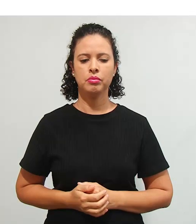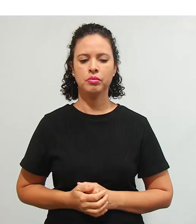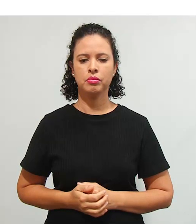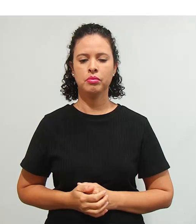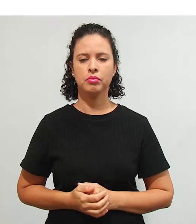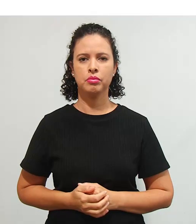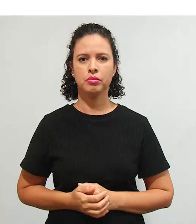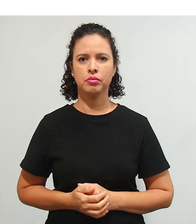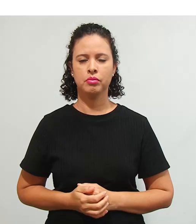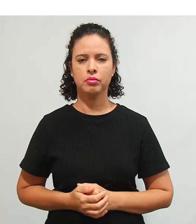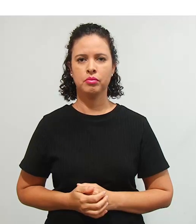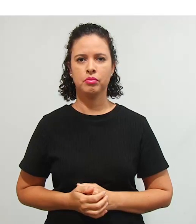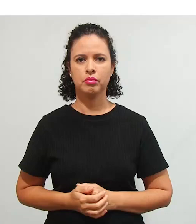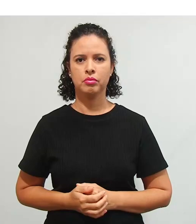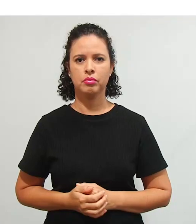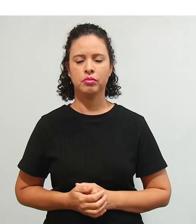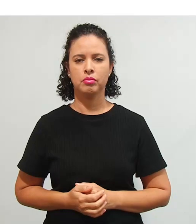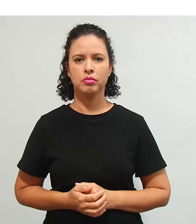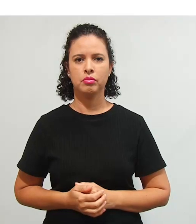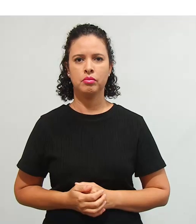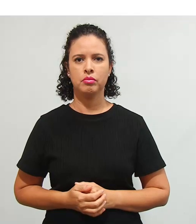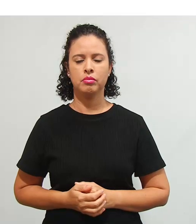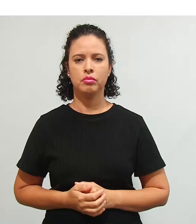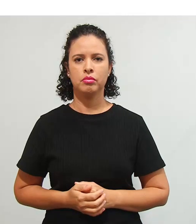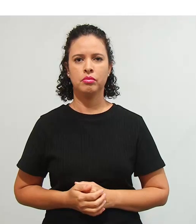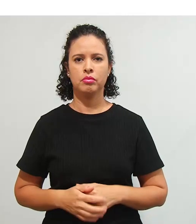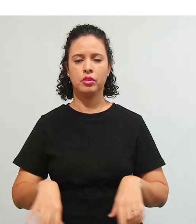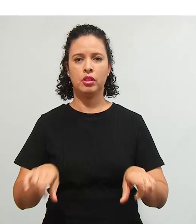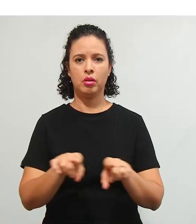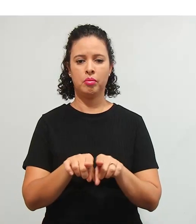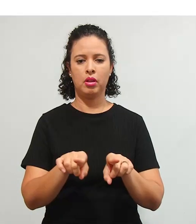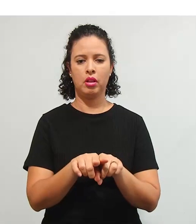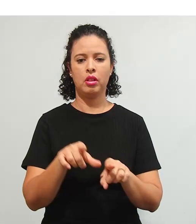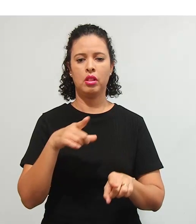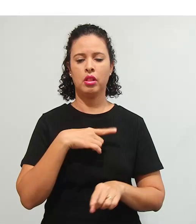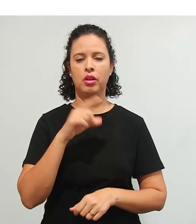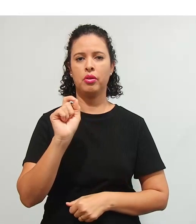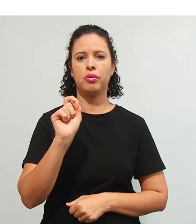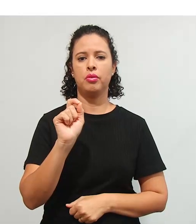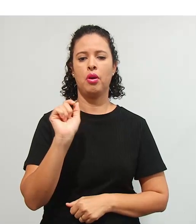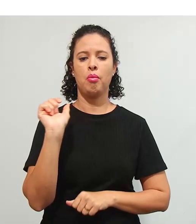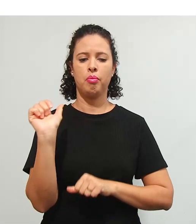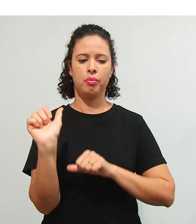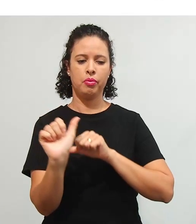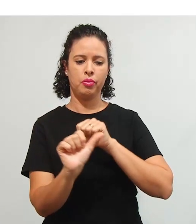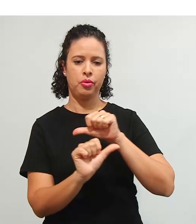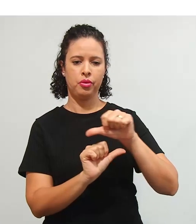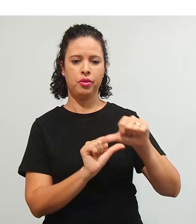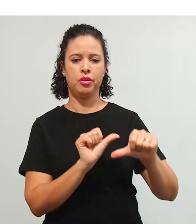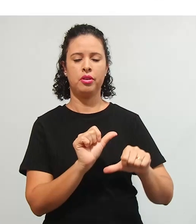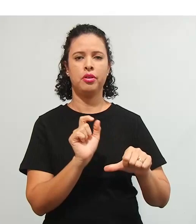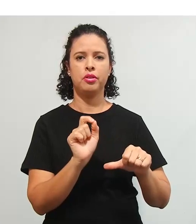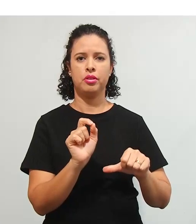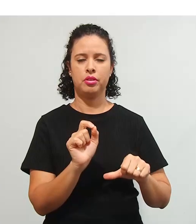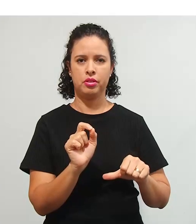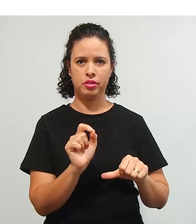Aí a gente tem o desdobramento, que nesse desdobramento a gente